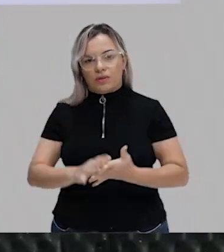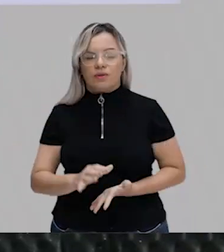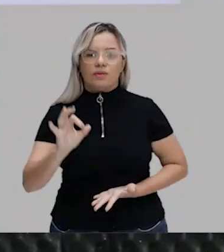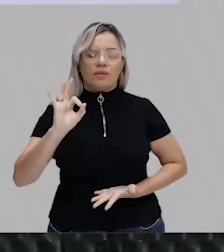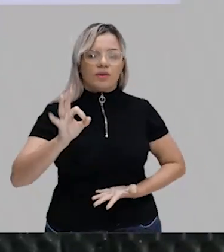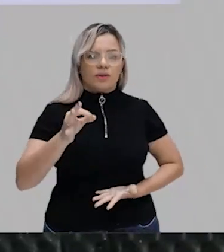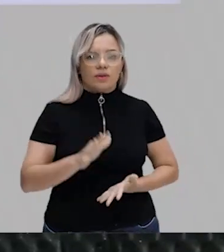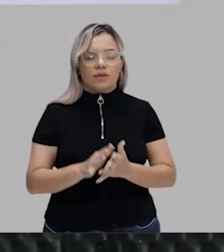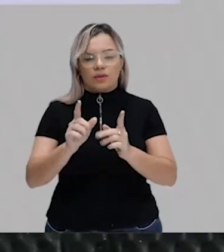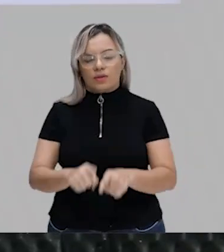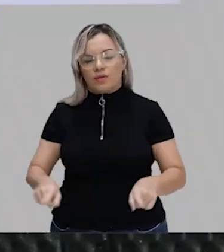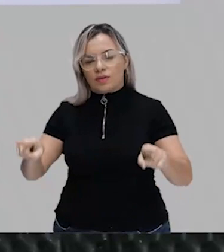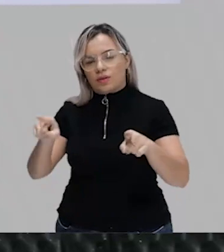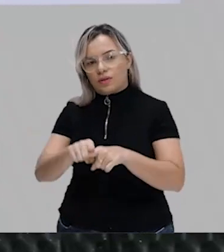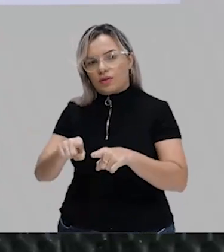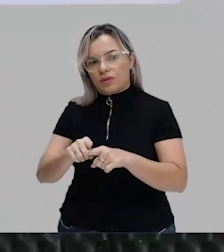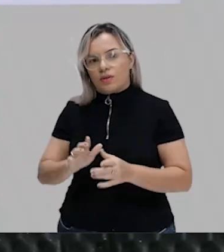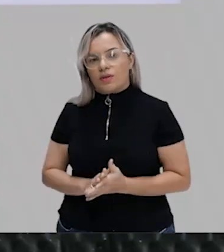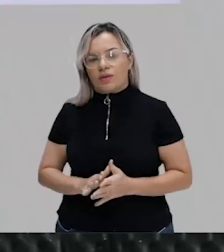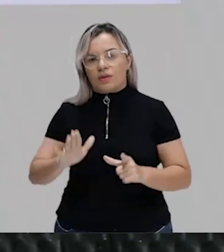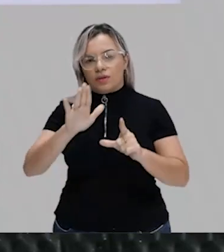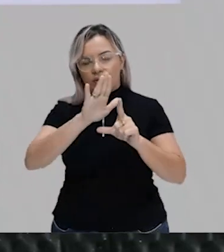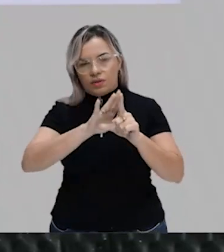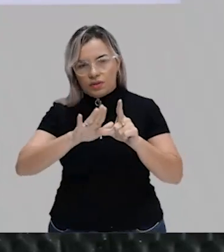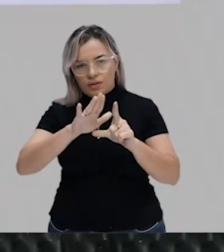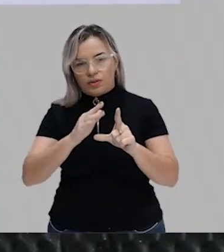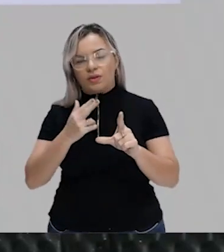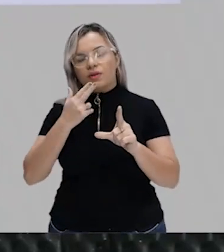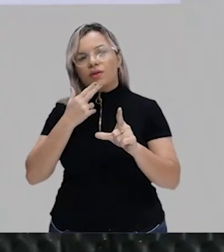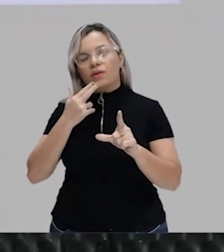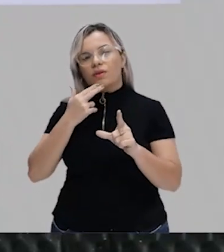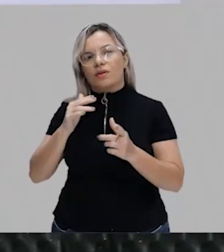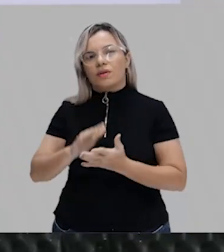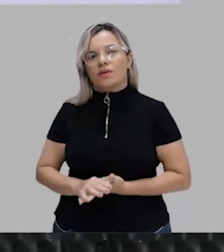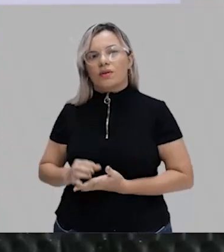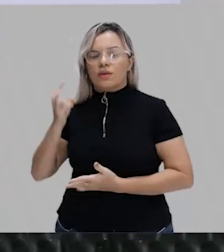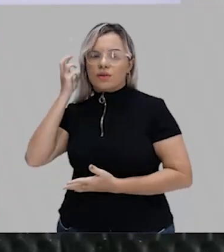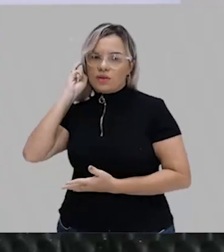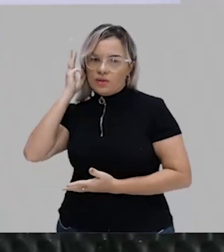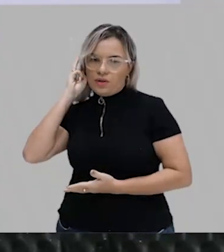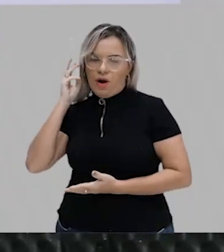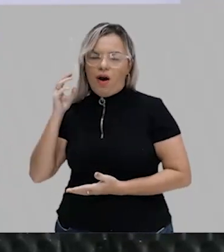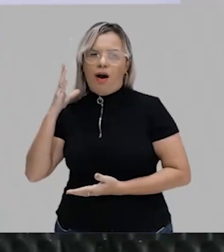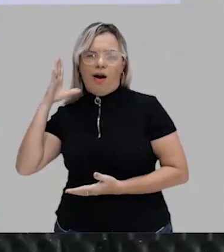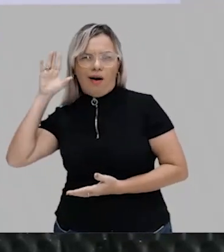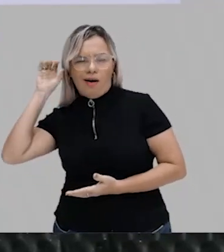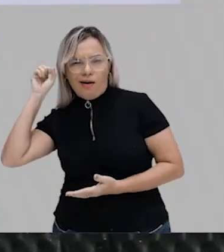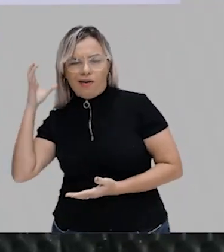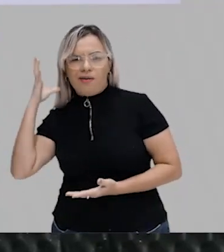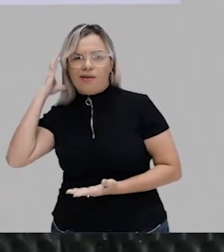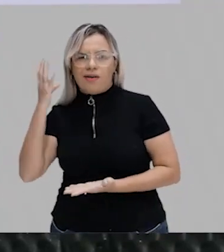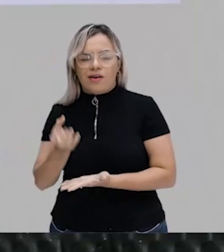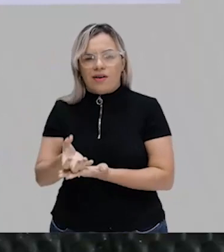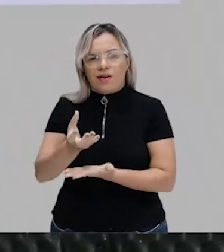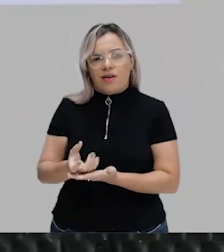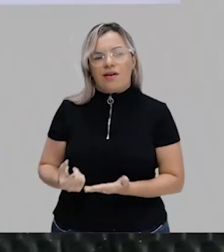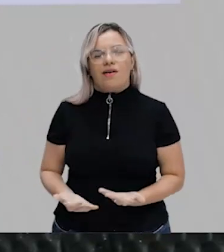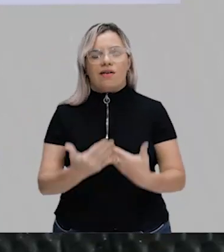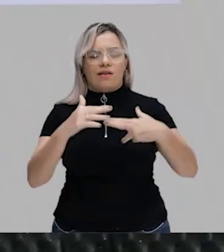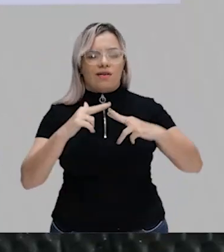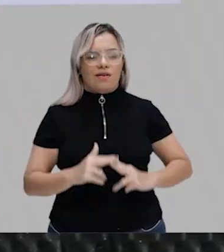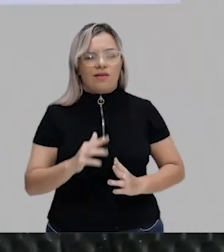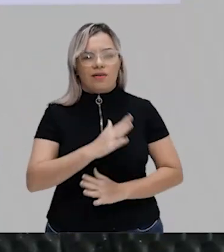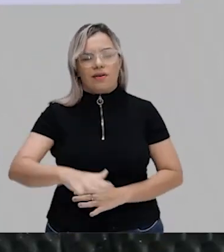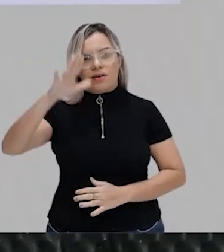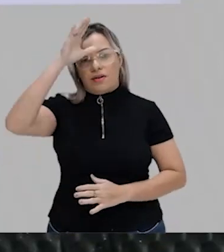certo? Também estamos lá na plataforma do Spotify. Lá você escuta vários podcasts do hashtag Fique em Casa